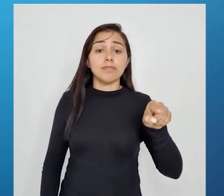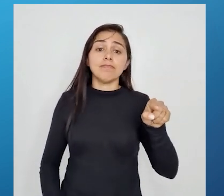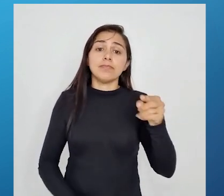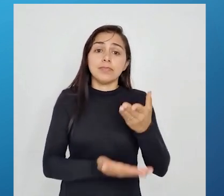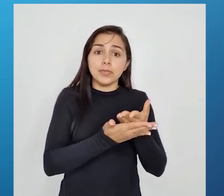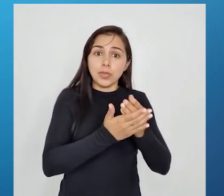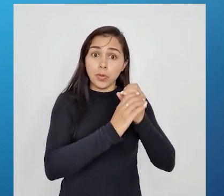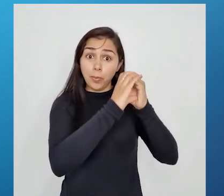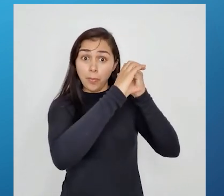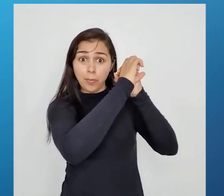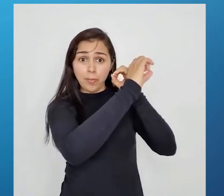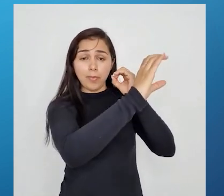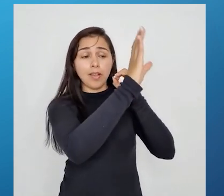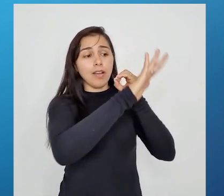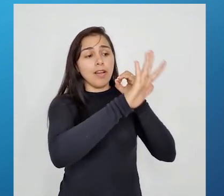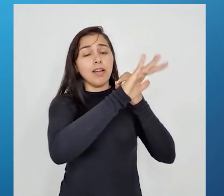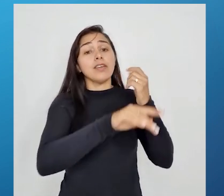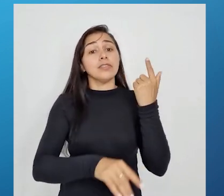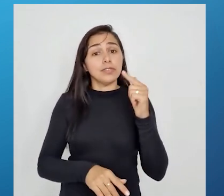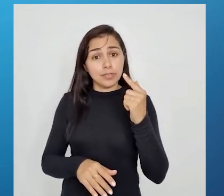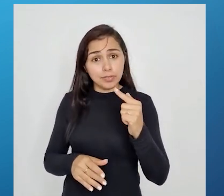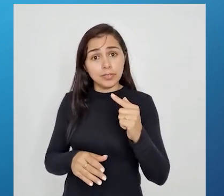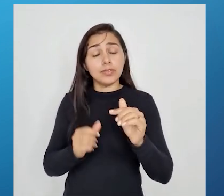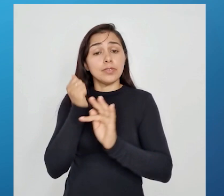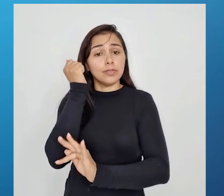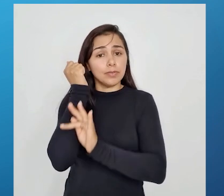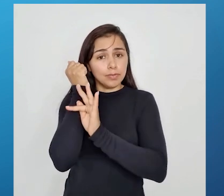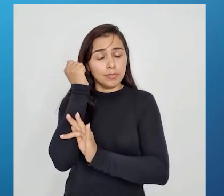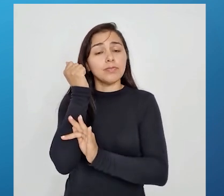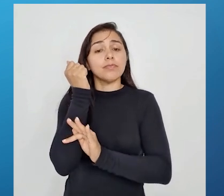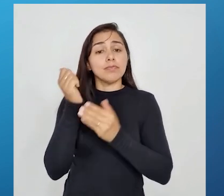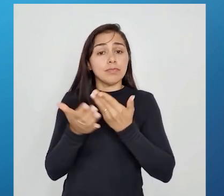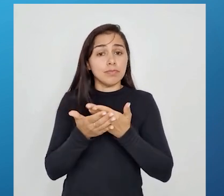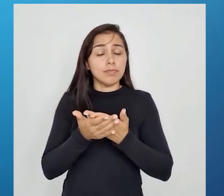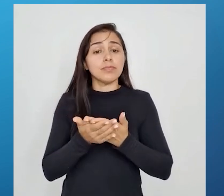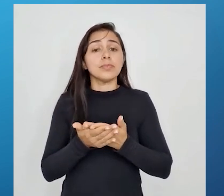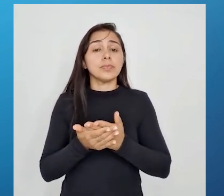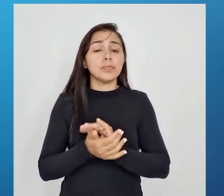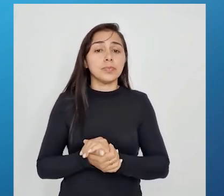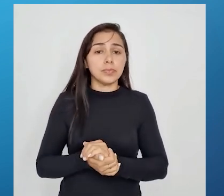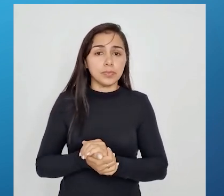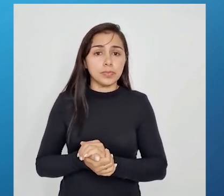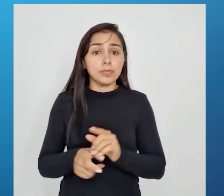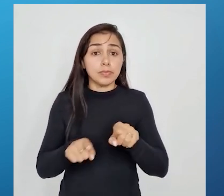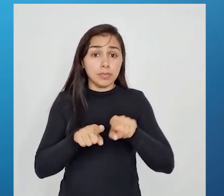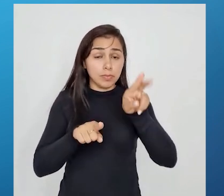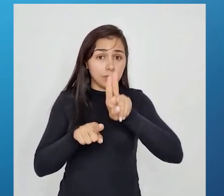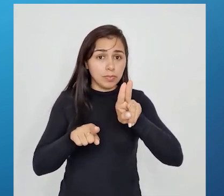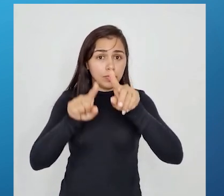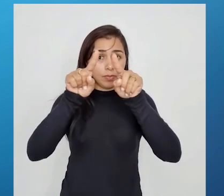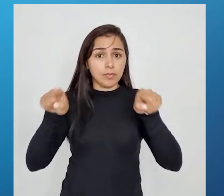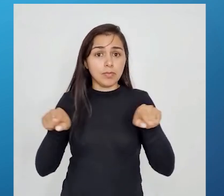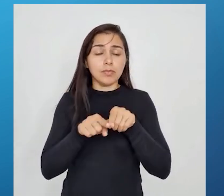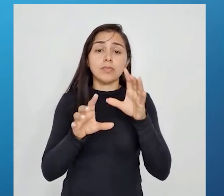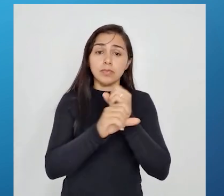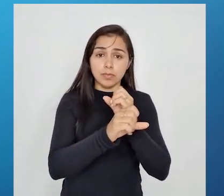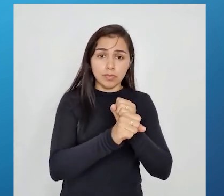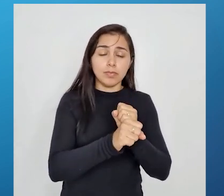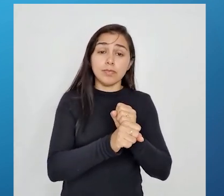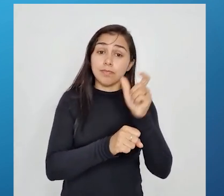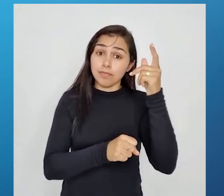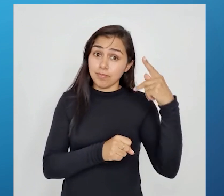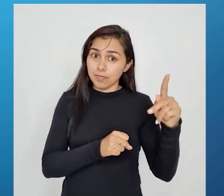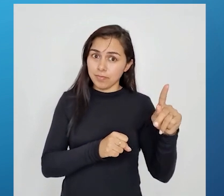e matemático da Universidade de Alexandria, que também estudou os astros com a ajuda da trigonometria. É dele o mais